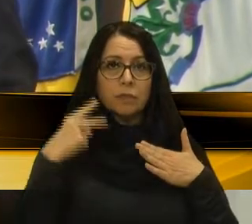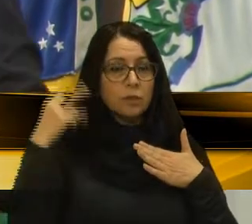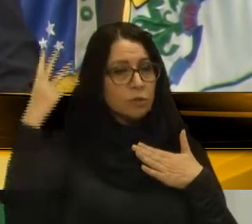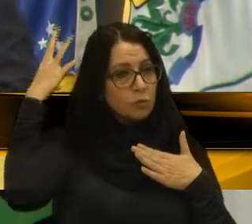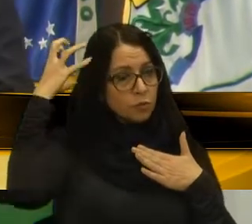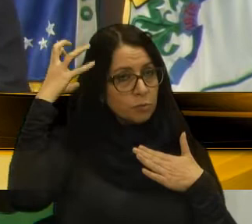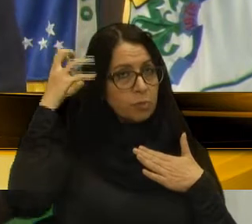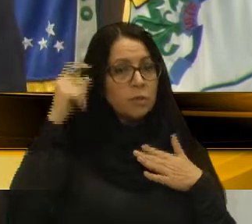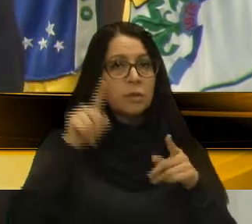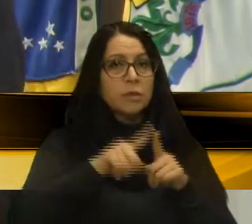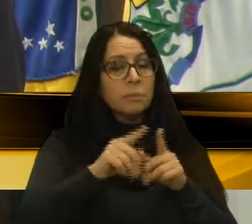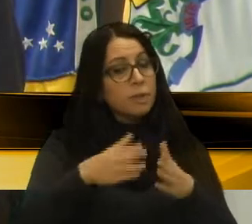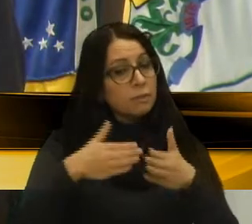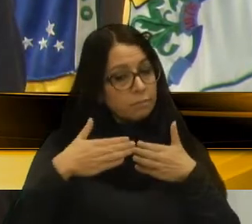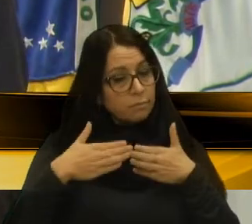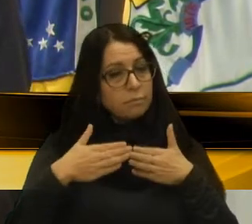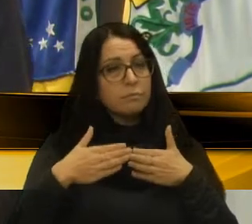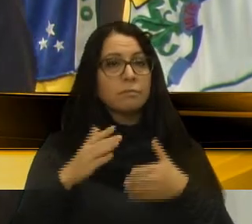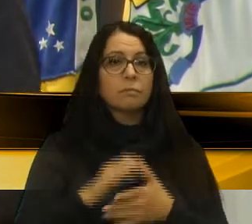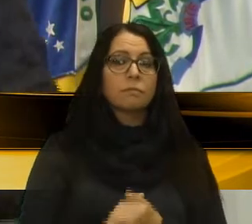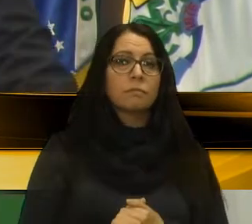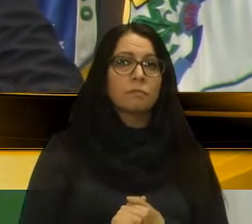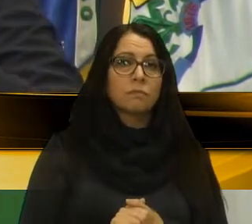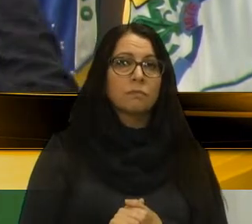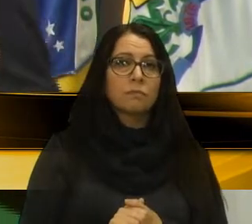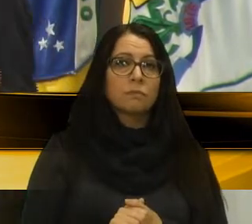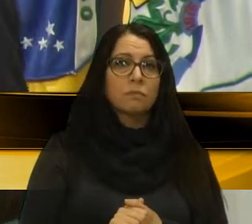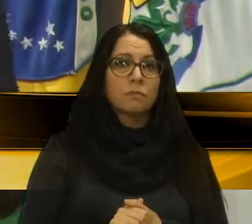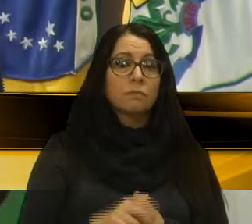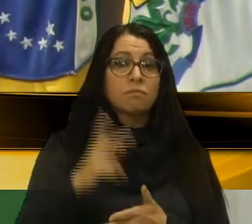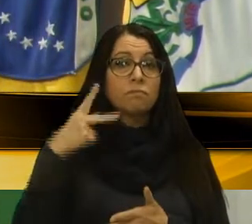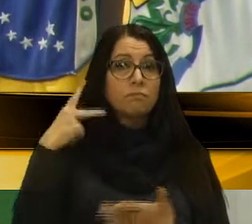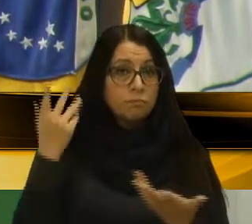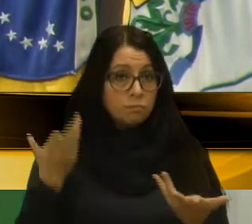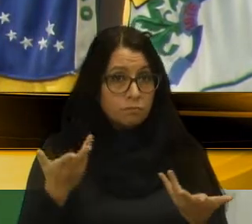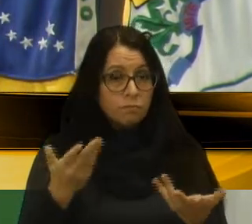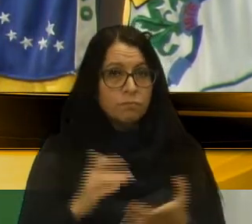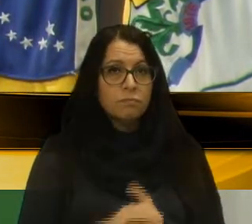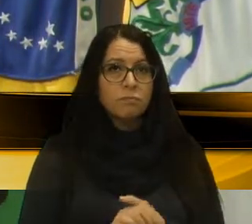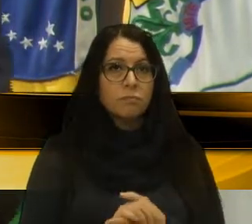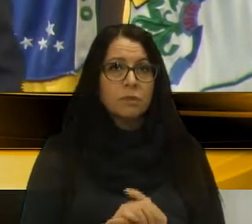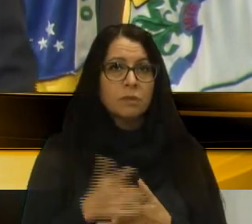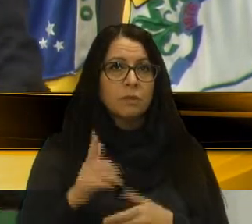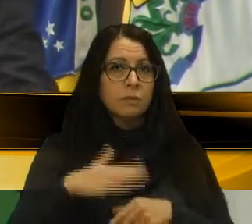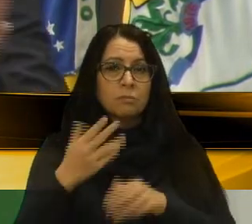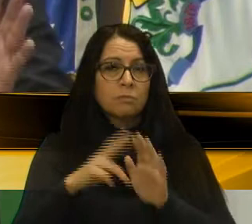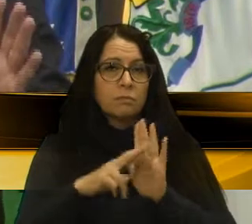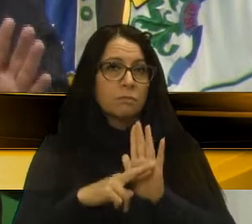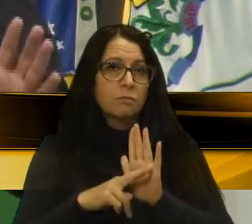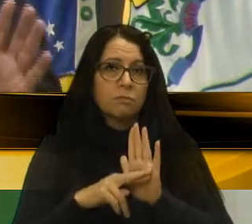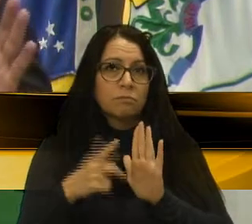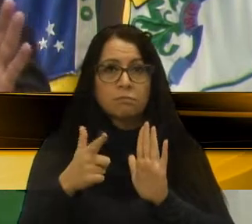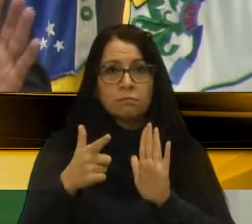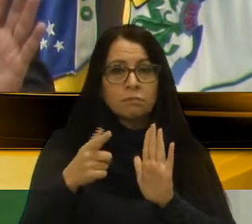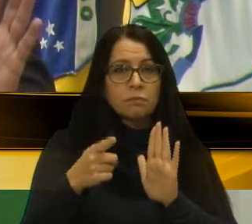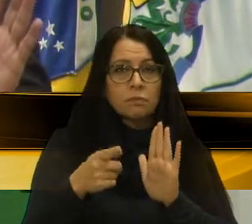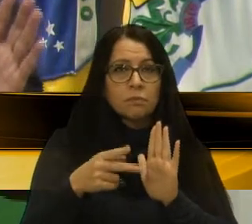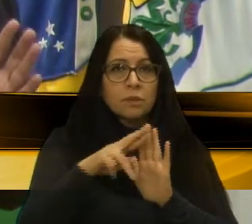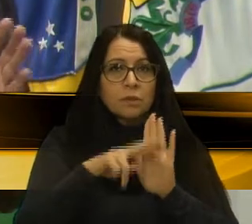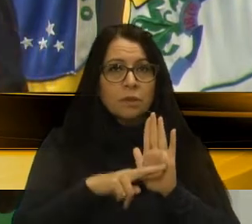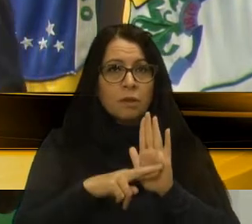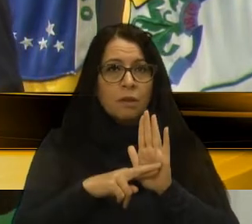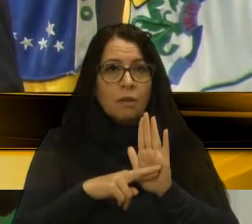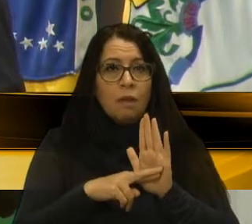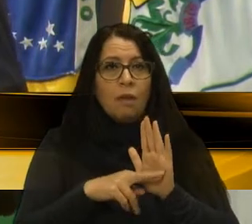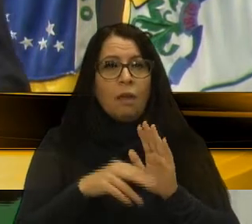Tibiriçá, que por sua vez também se licenciou. Então, politicamente, não existe uma regra, isso ali não está no